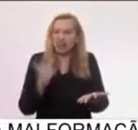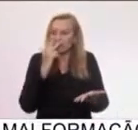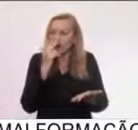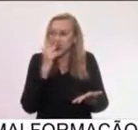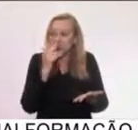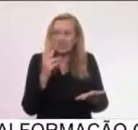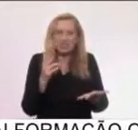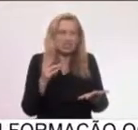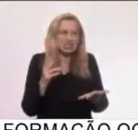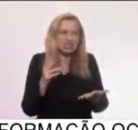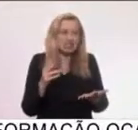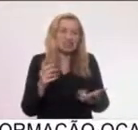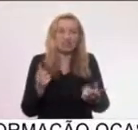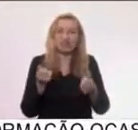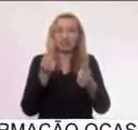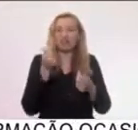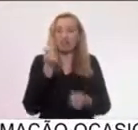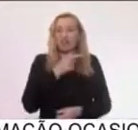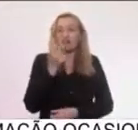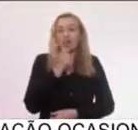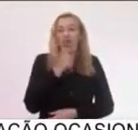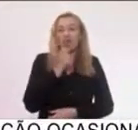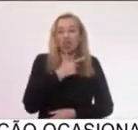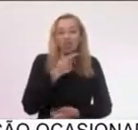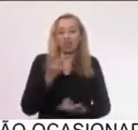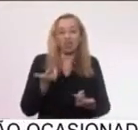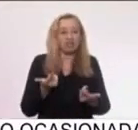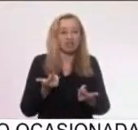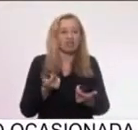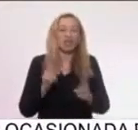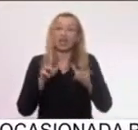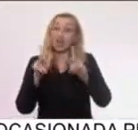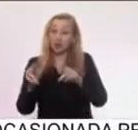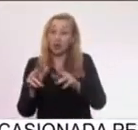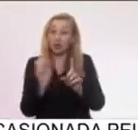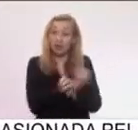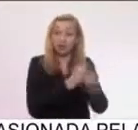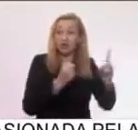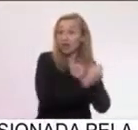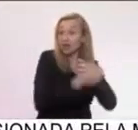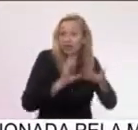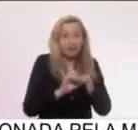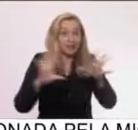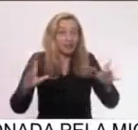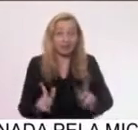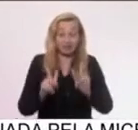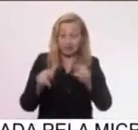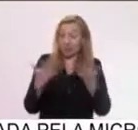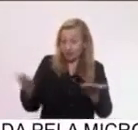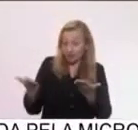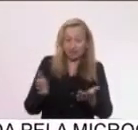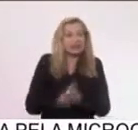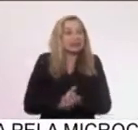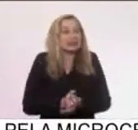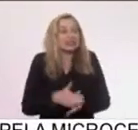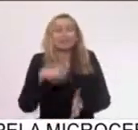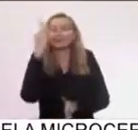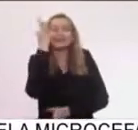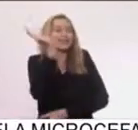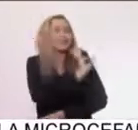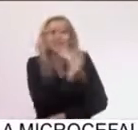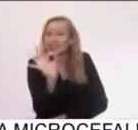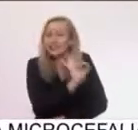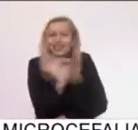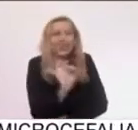quanto caricata, engraçada também, assim como o socialismo é liberdade, essa figura que não entendia nada